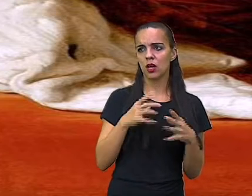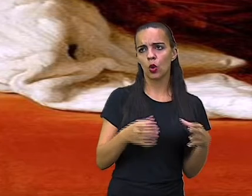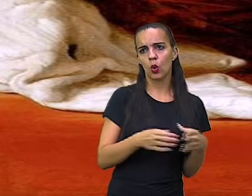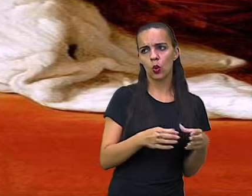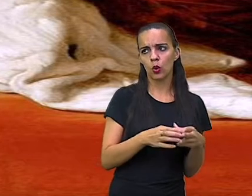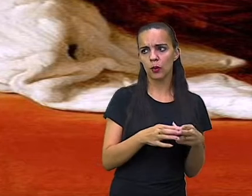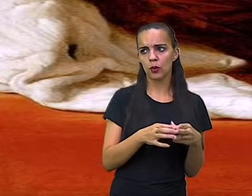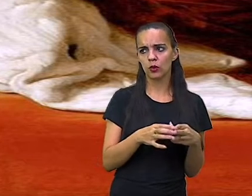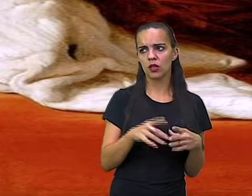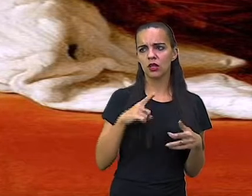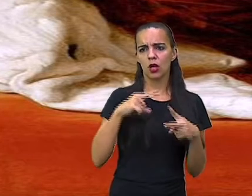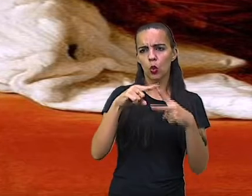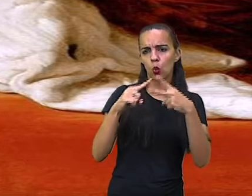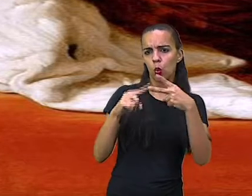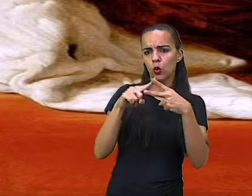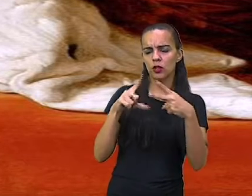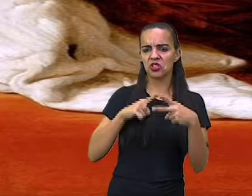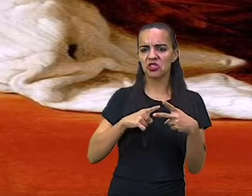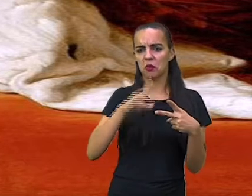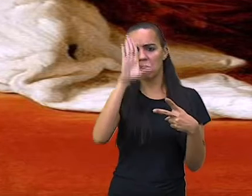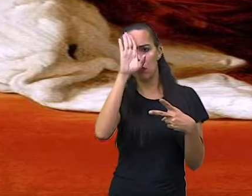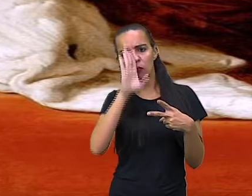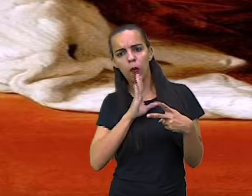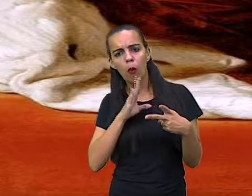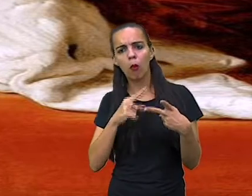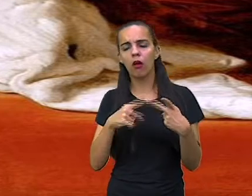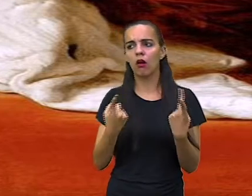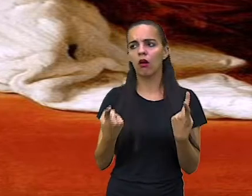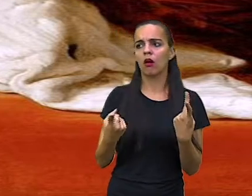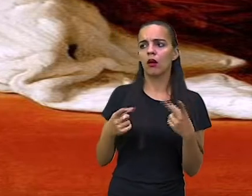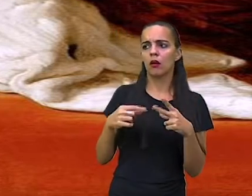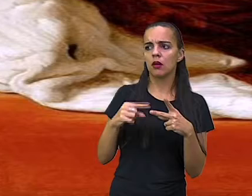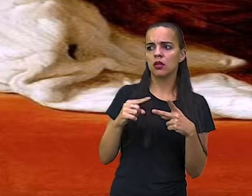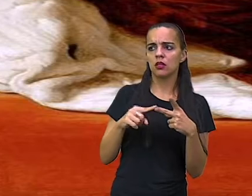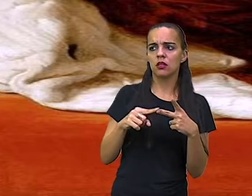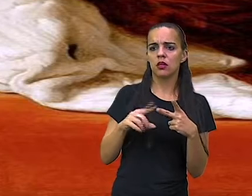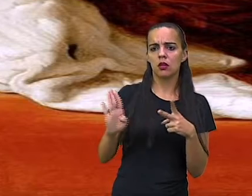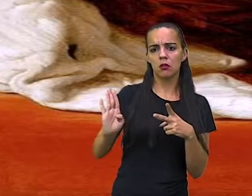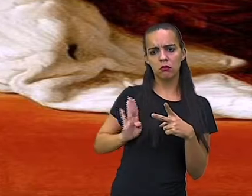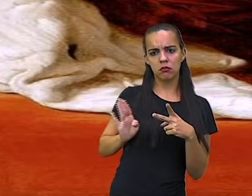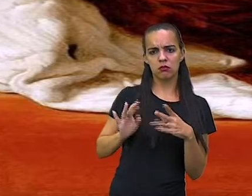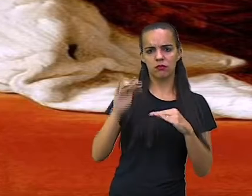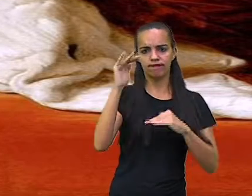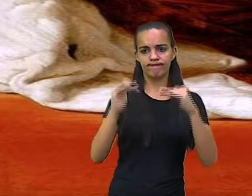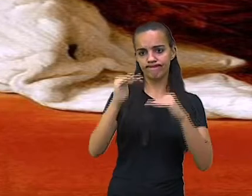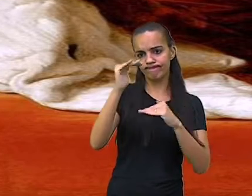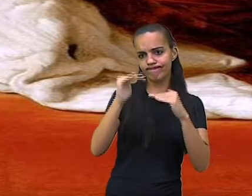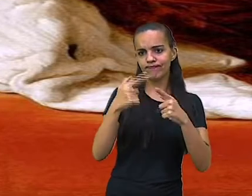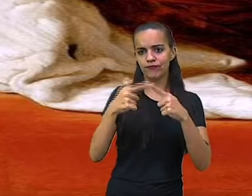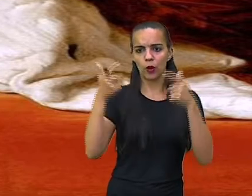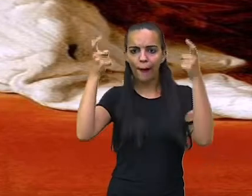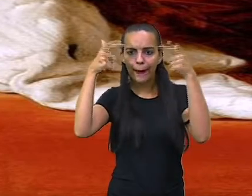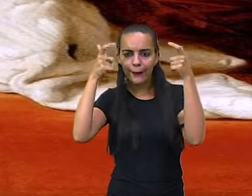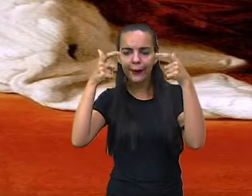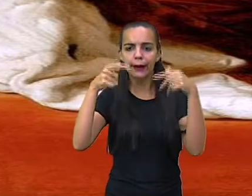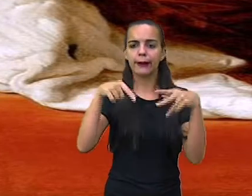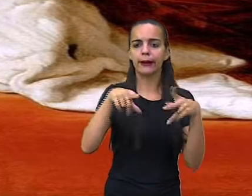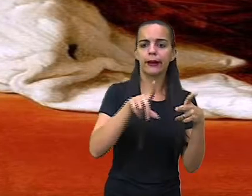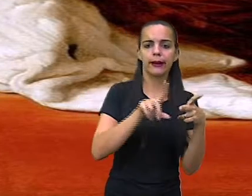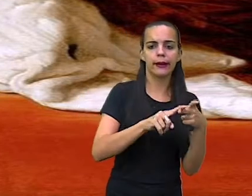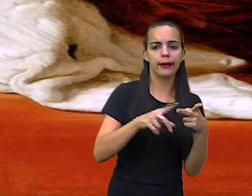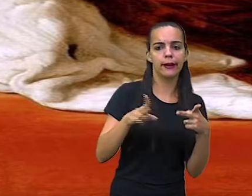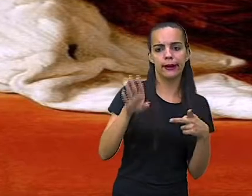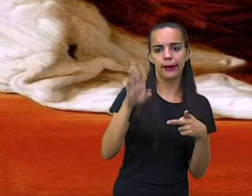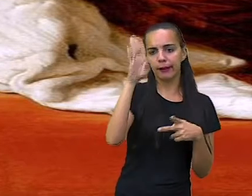absolutista, república, monarquia, república, monarquia. Então, essa crise e essas